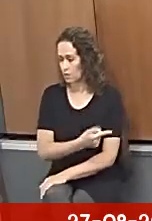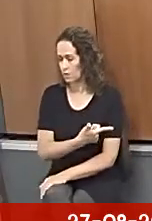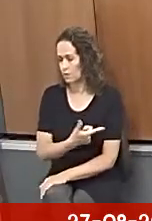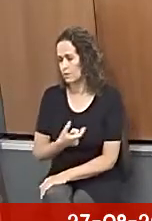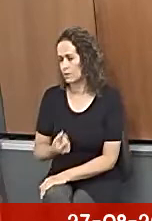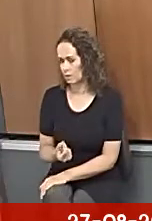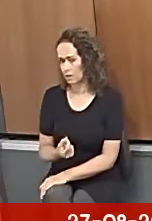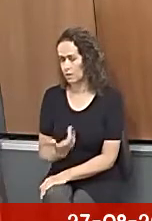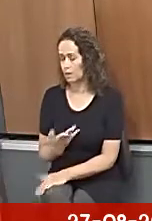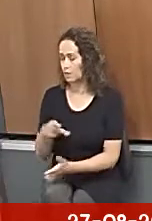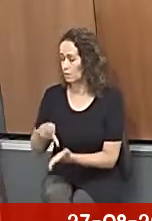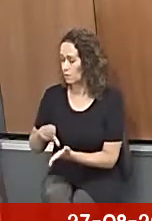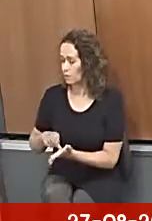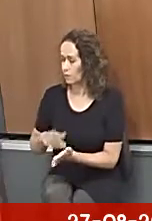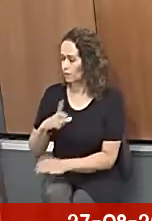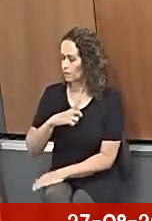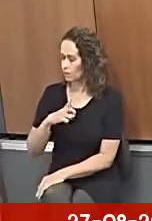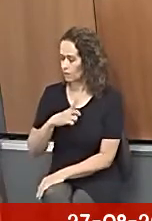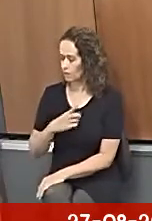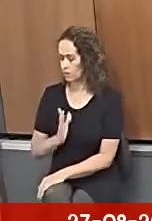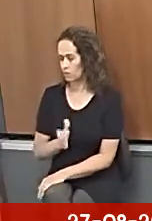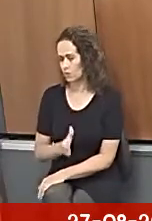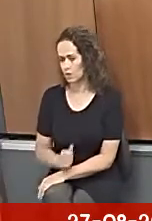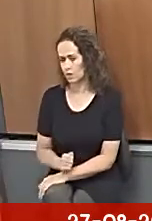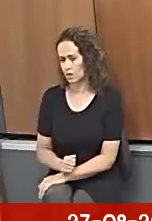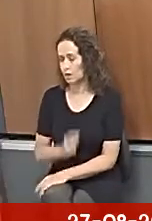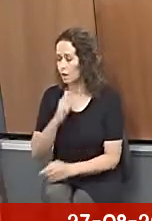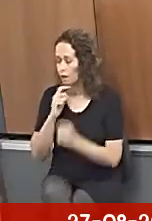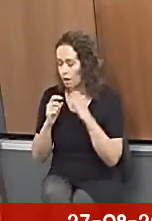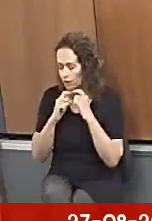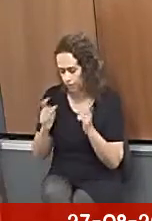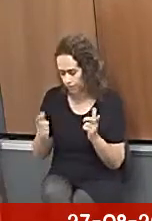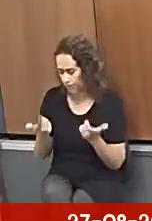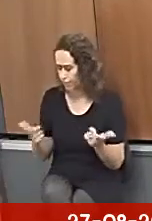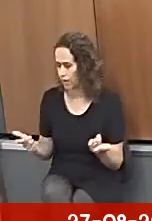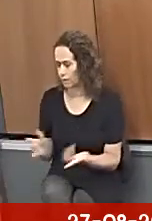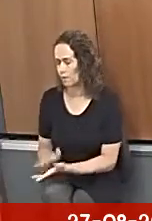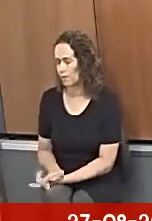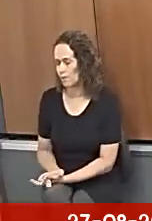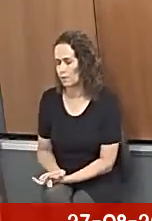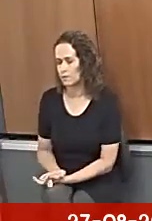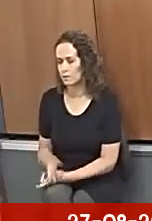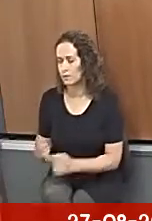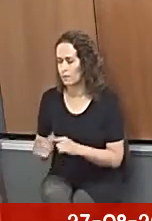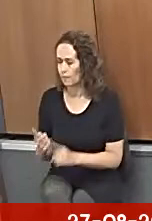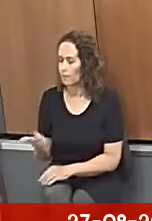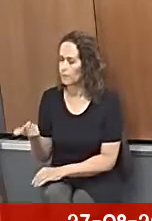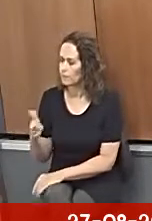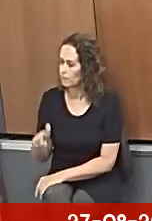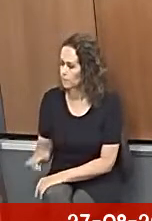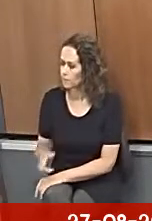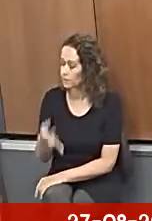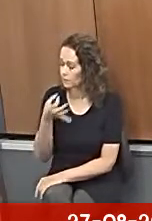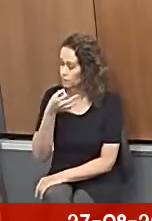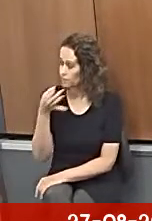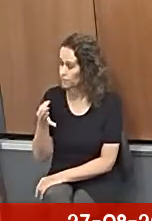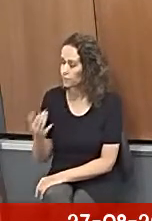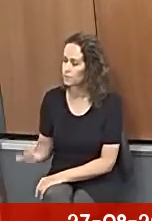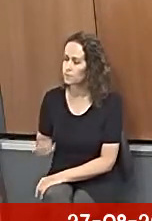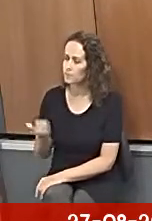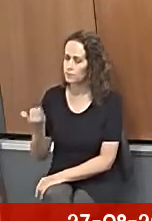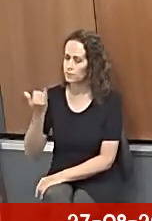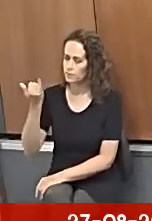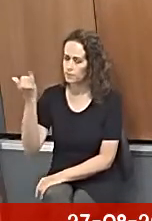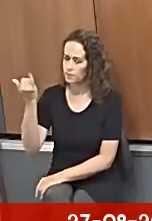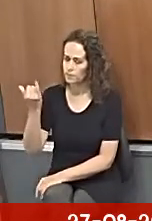hoje do estádio já atende esse número não há dúvidas da minas arena quanto a isso mas de novo sua opinião é muito importante